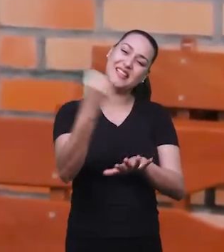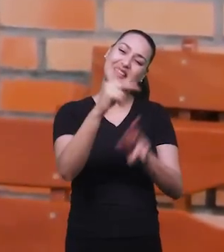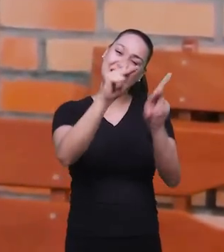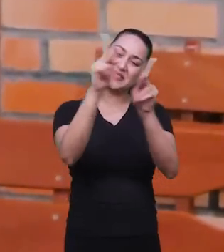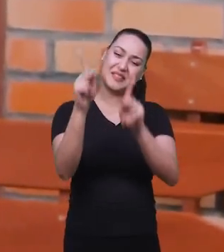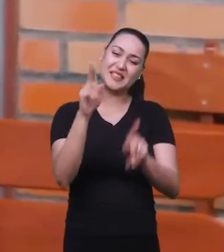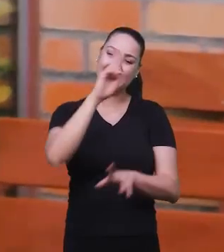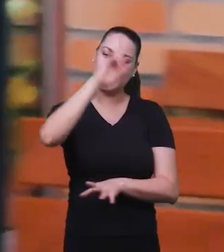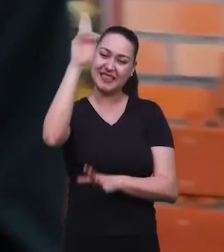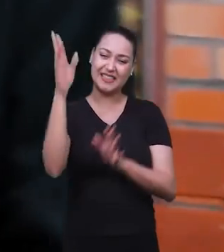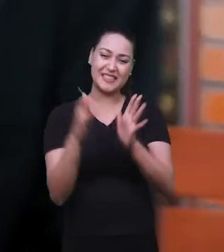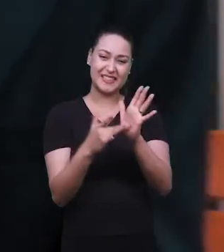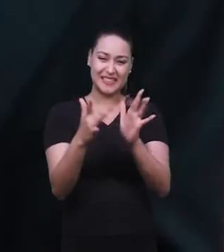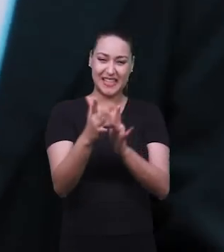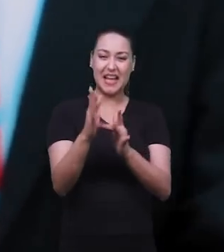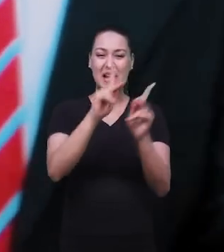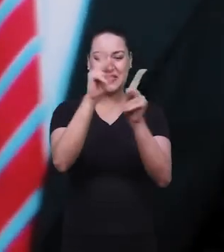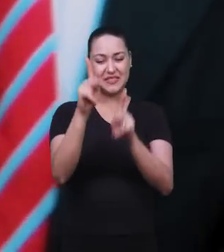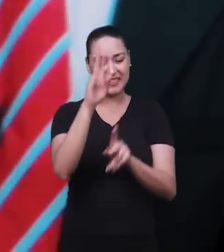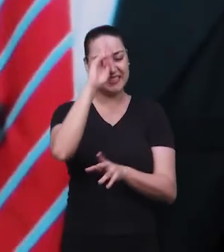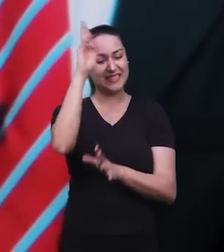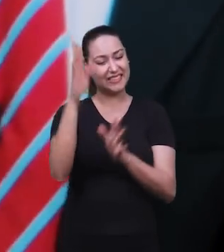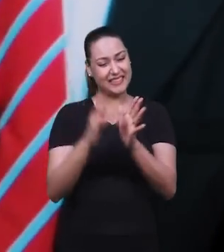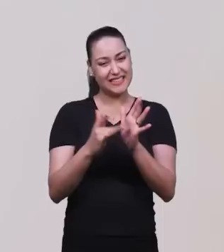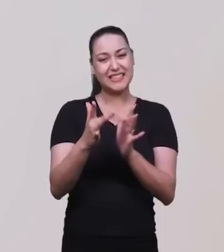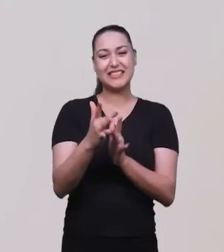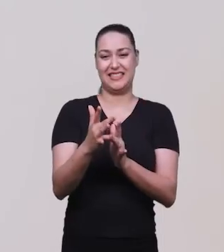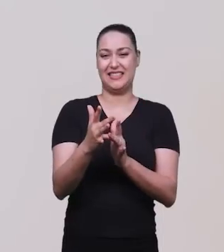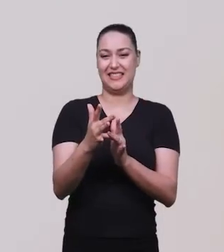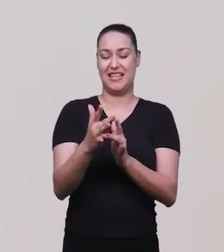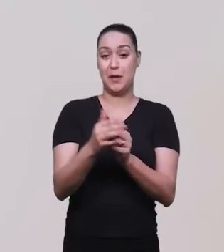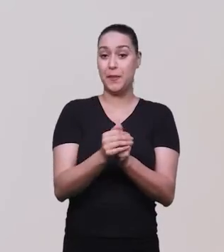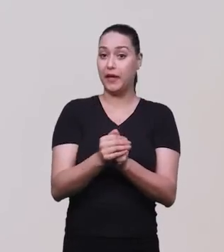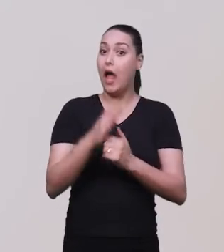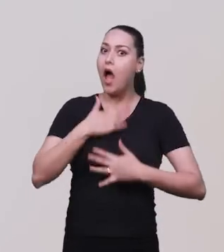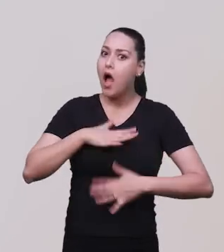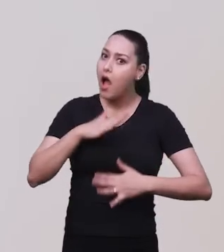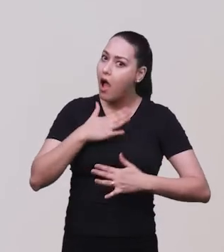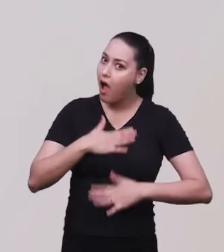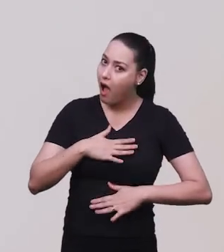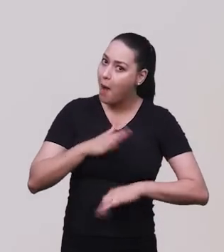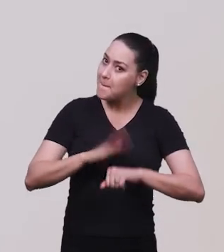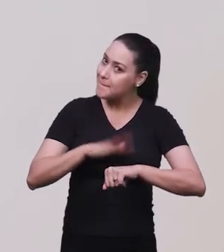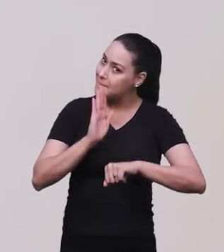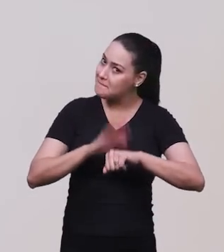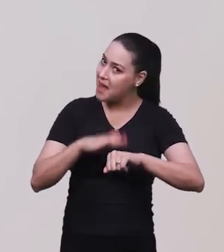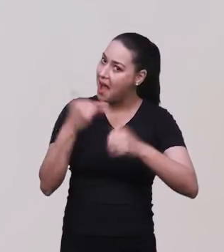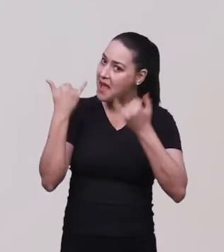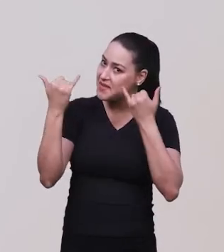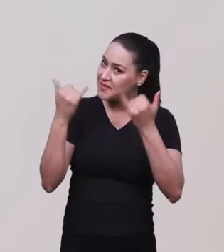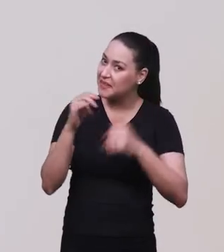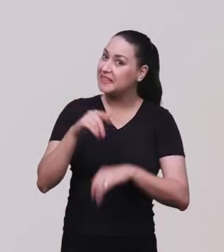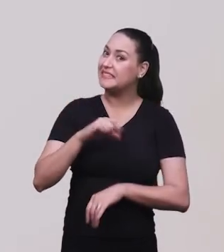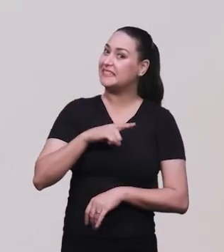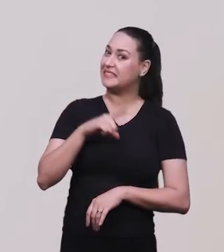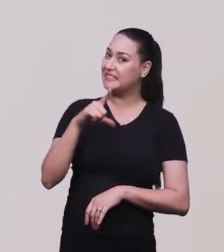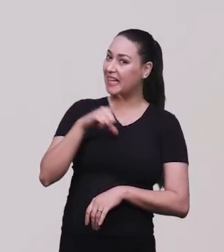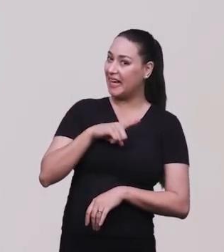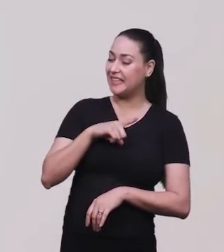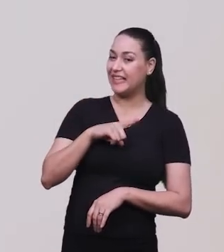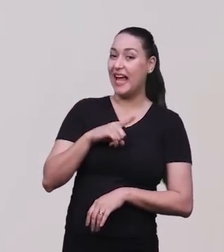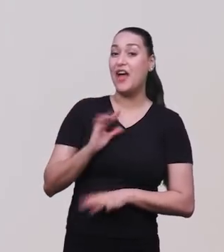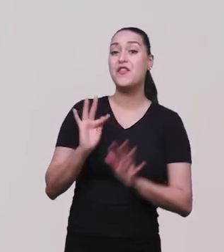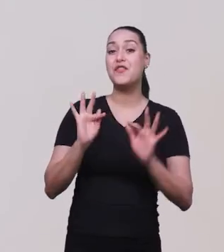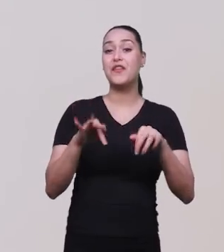a paz do Senhor a todos. A paz do Senhor Jesus. Calma que ainda tem mais. Olha só, vamos estar encerrando lá